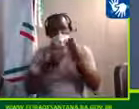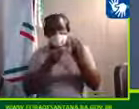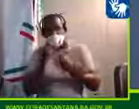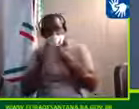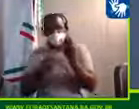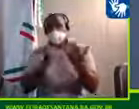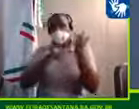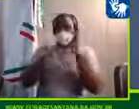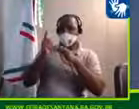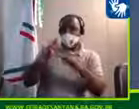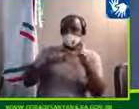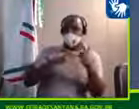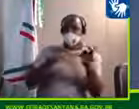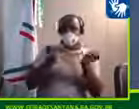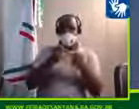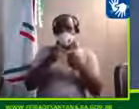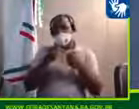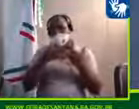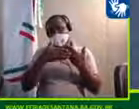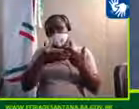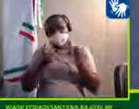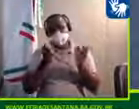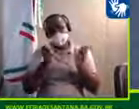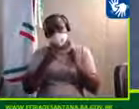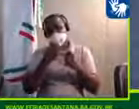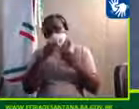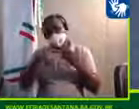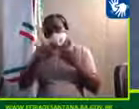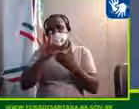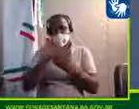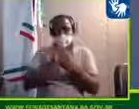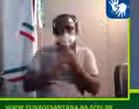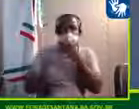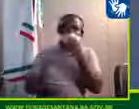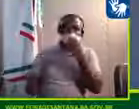possível fazer para termos esses resultados até agora aqui em Feira.